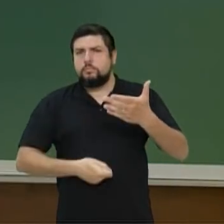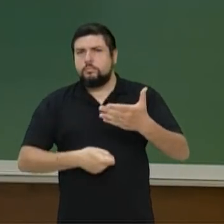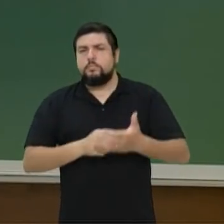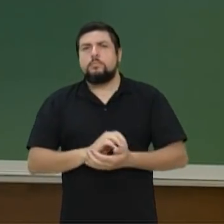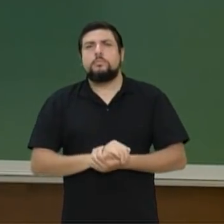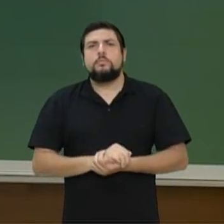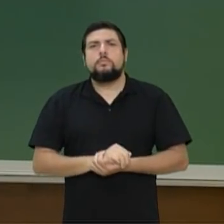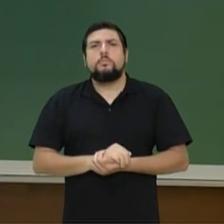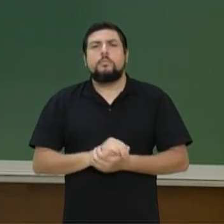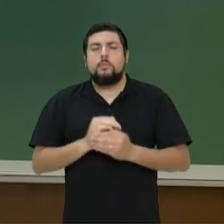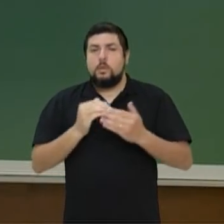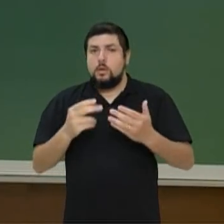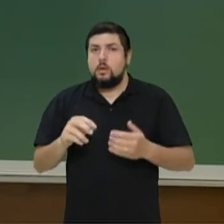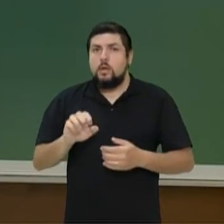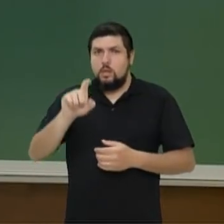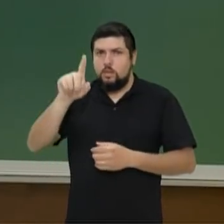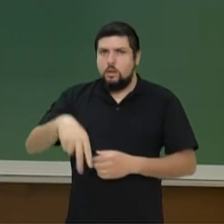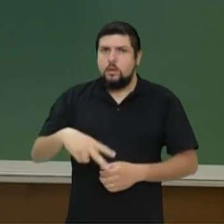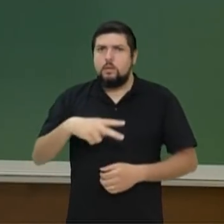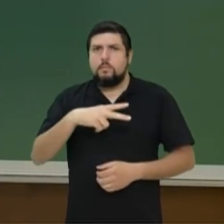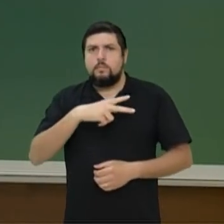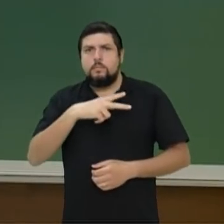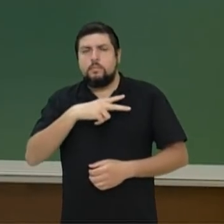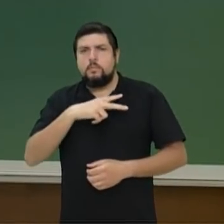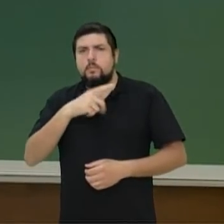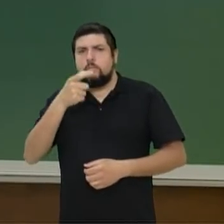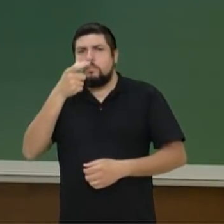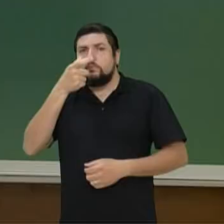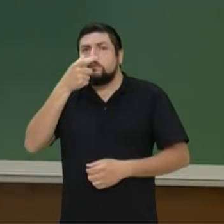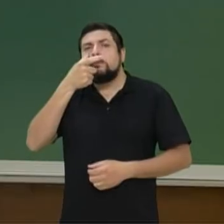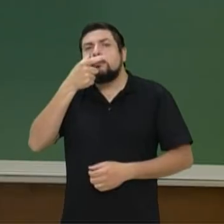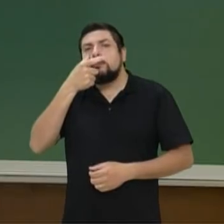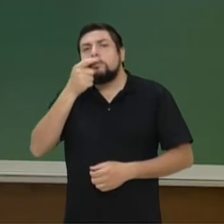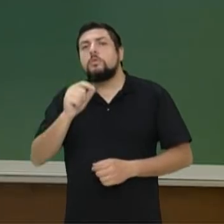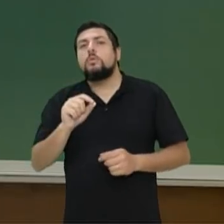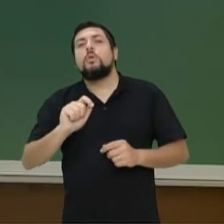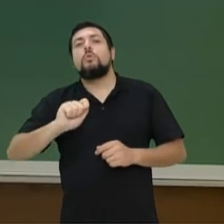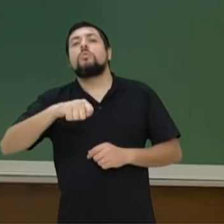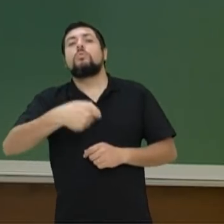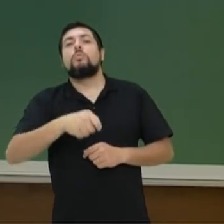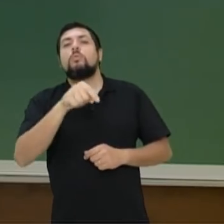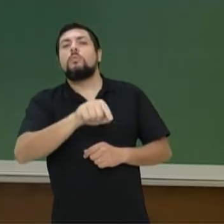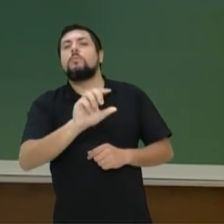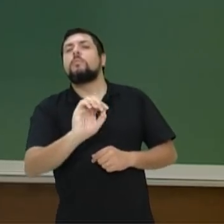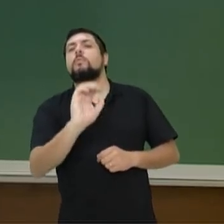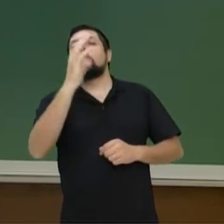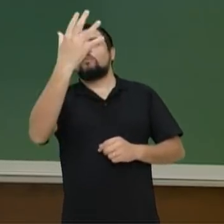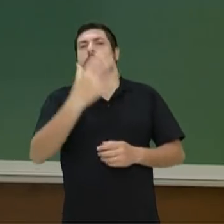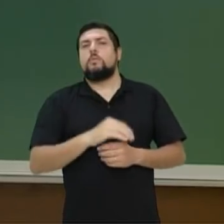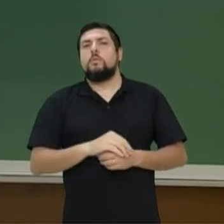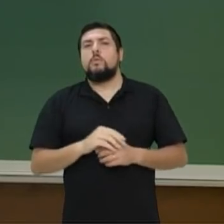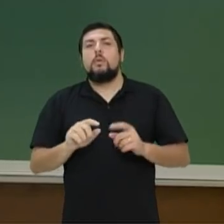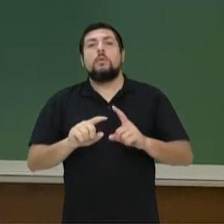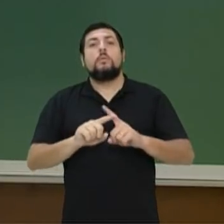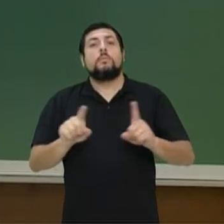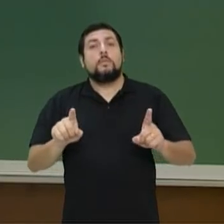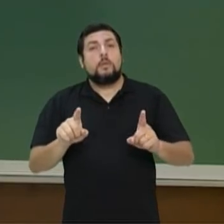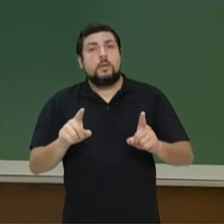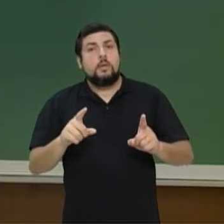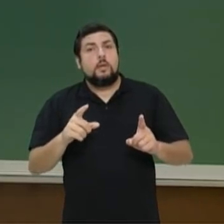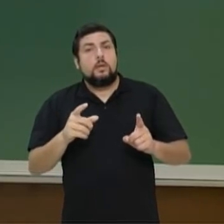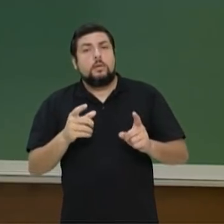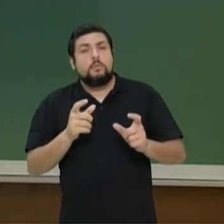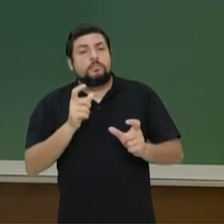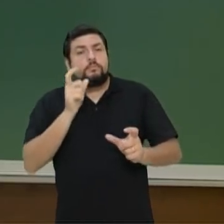Então, visão particular acerca de um fato, do que aconteceu mesmo, mas que reflete juízos de